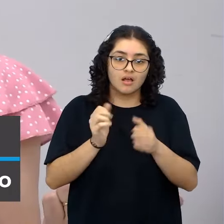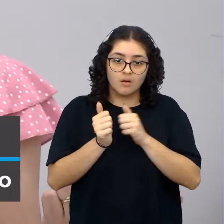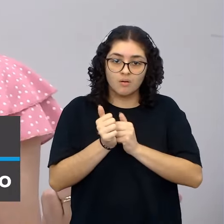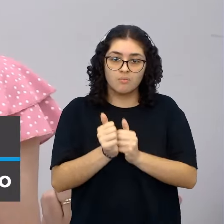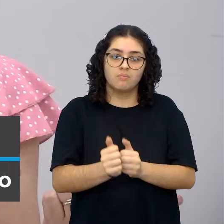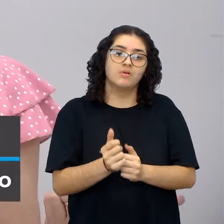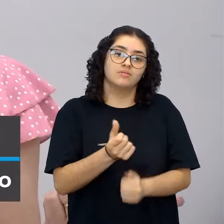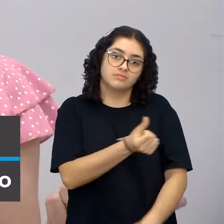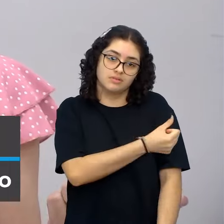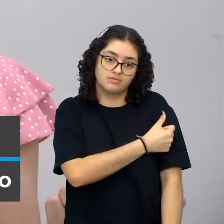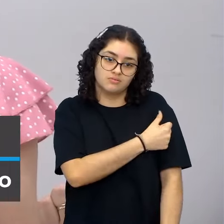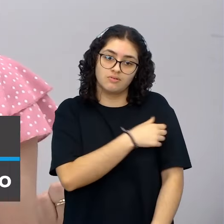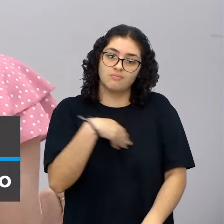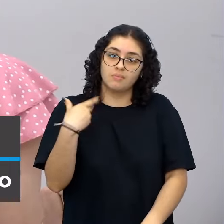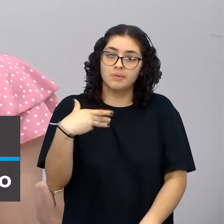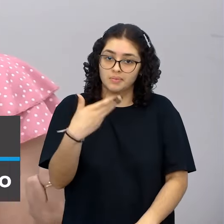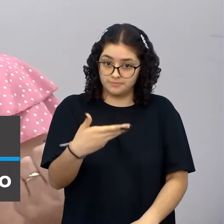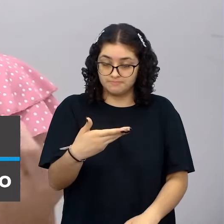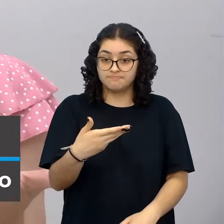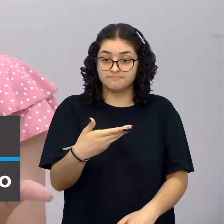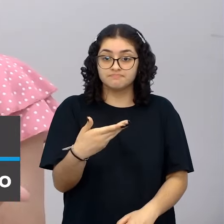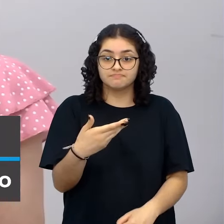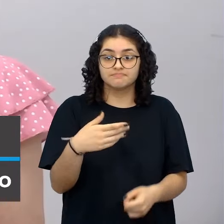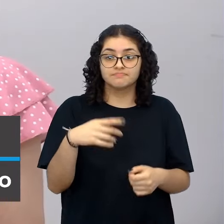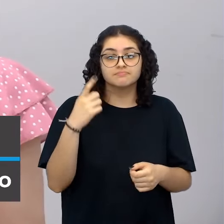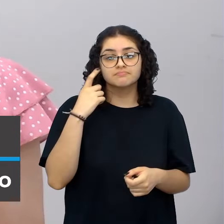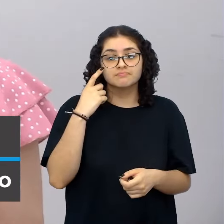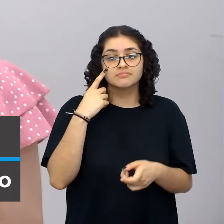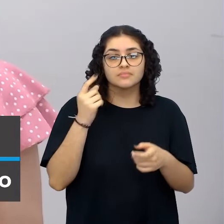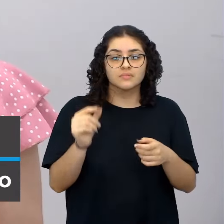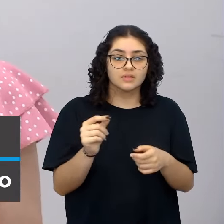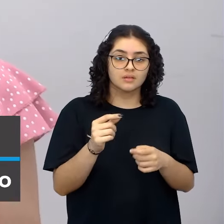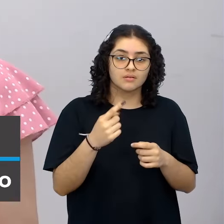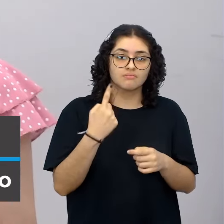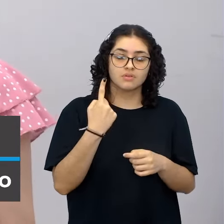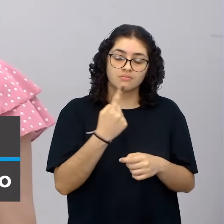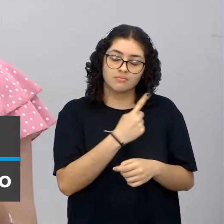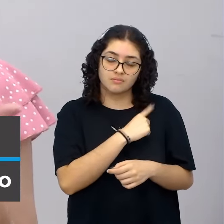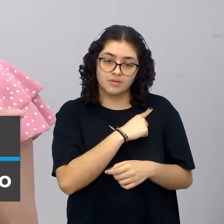ano em diante. Né? Então, nós pensamos assim, 1º e 2º